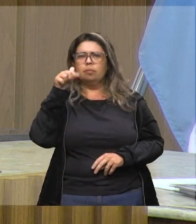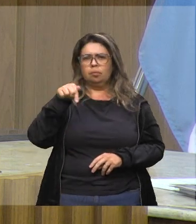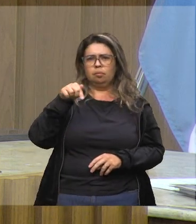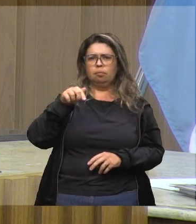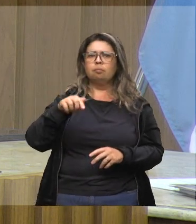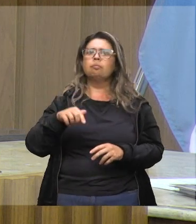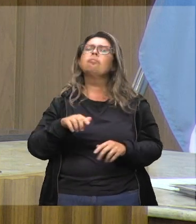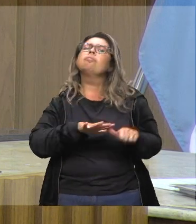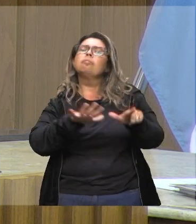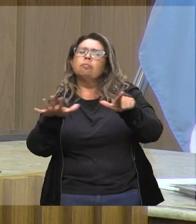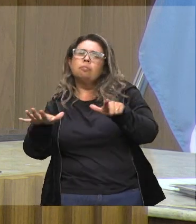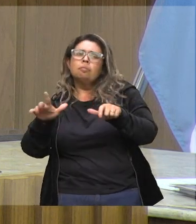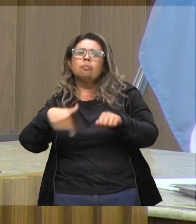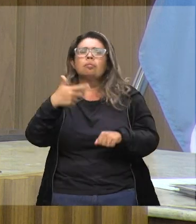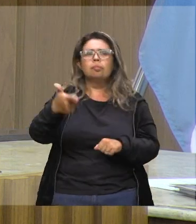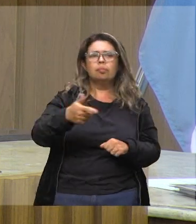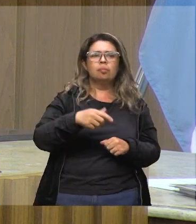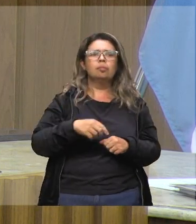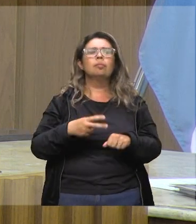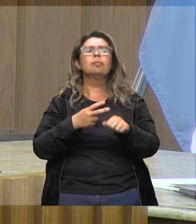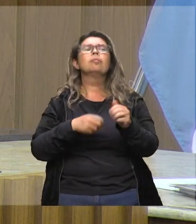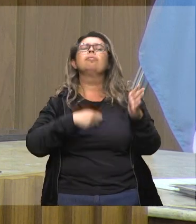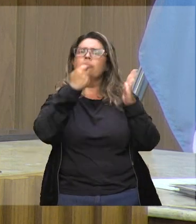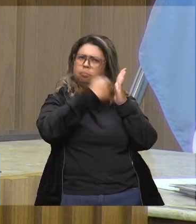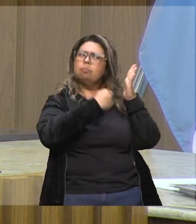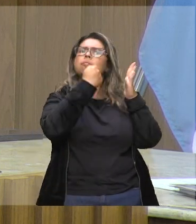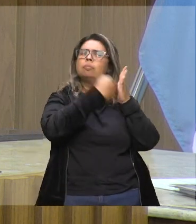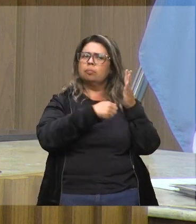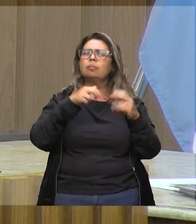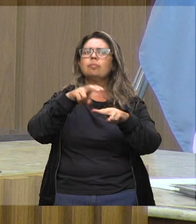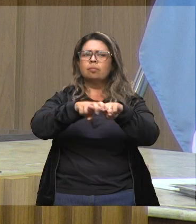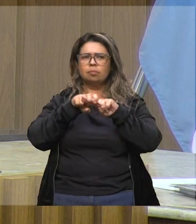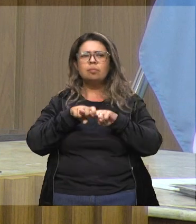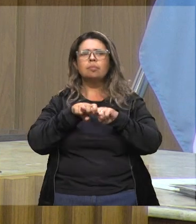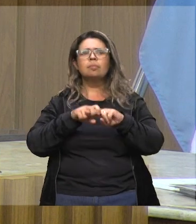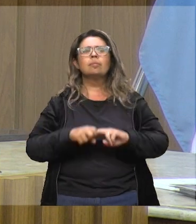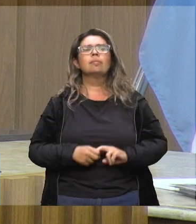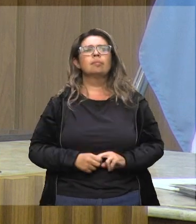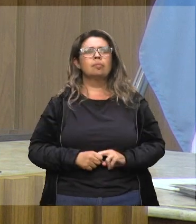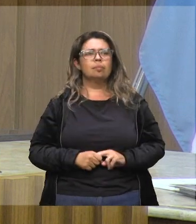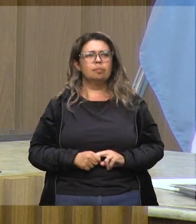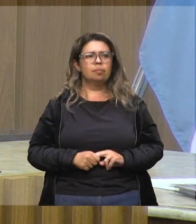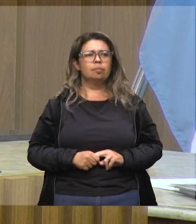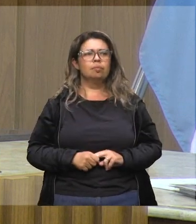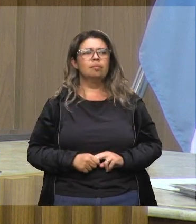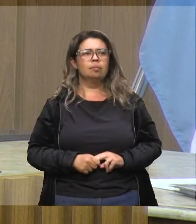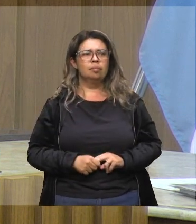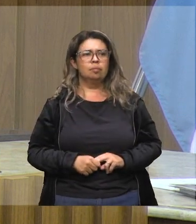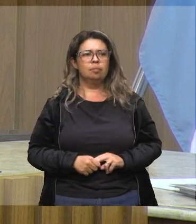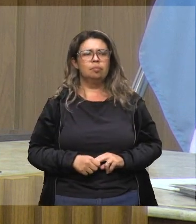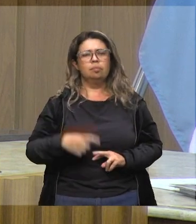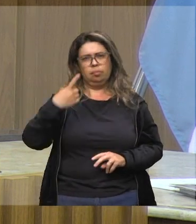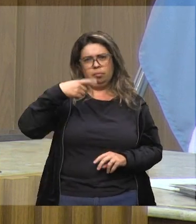mas a gente vai estar lutando por essa causa aí. A gente já está lutando por essa causa.